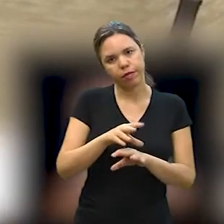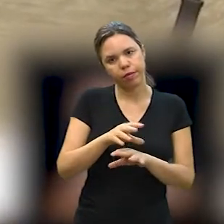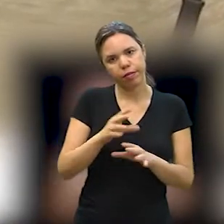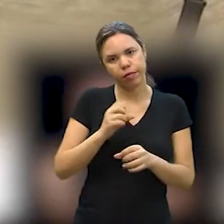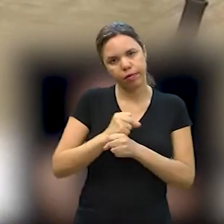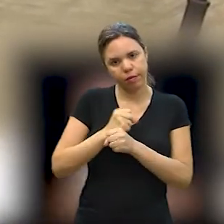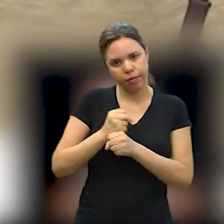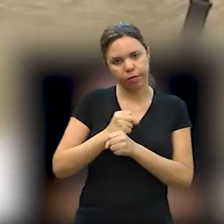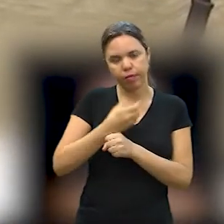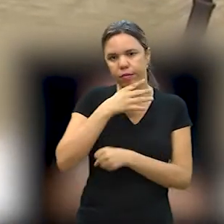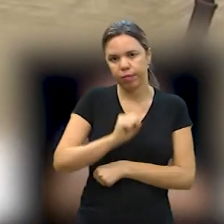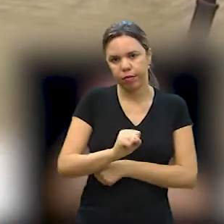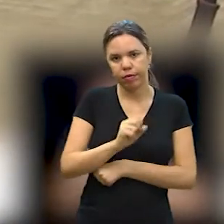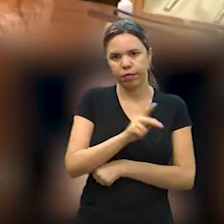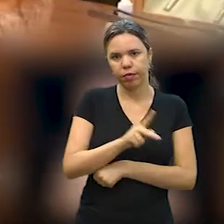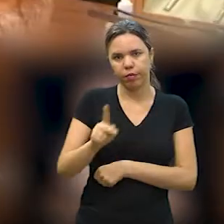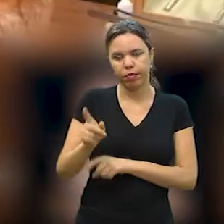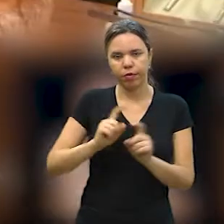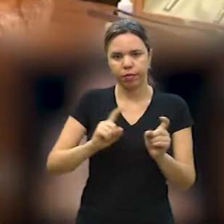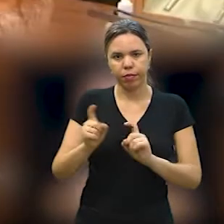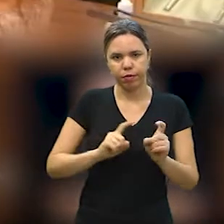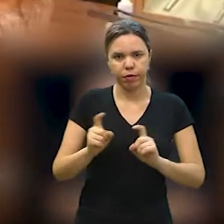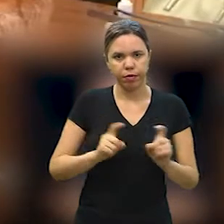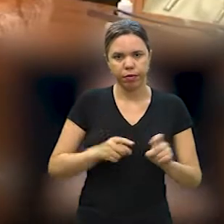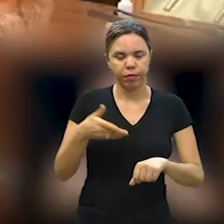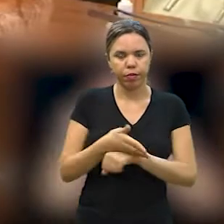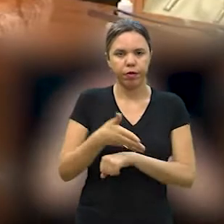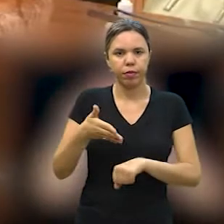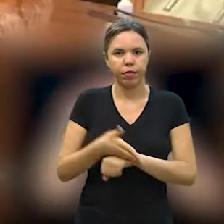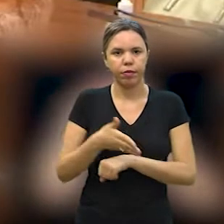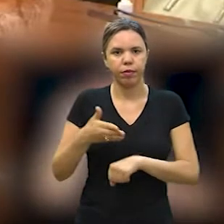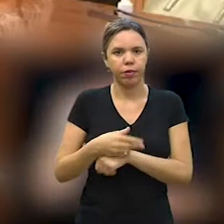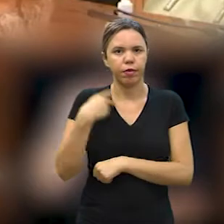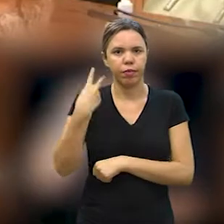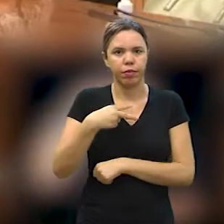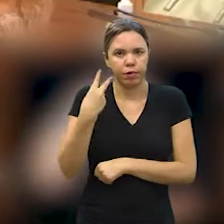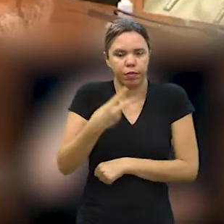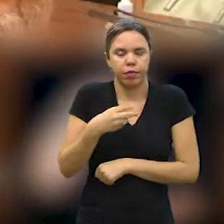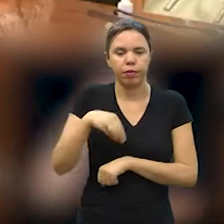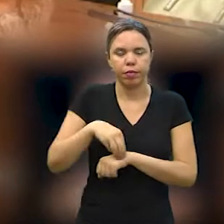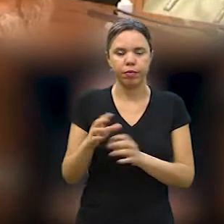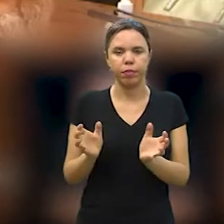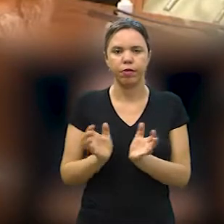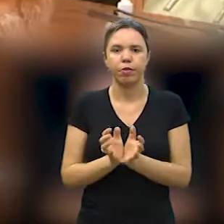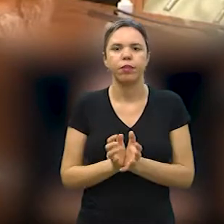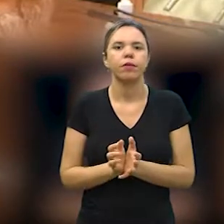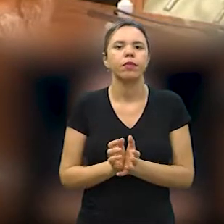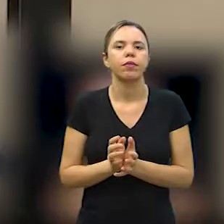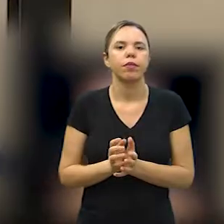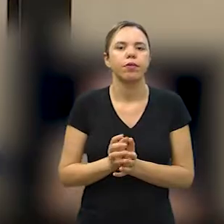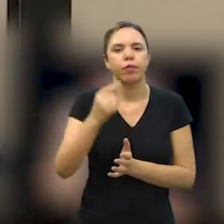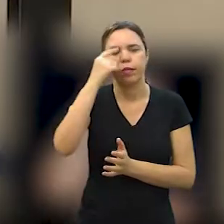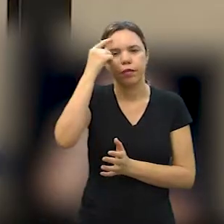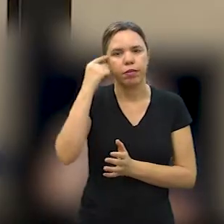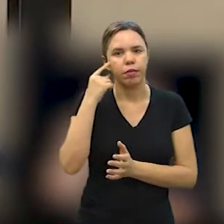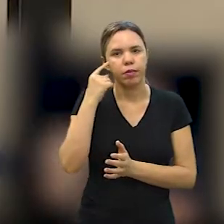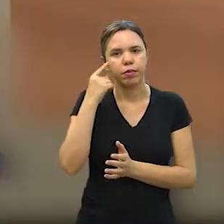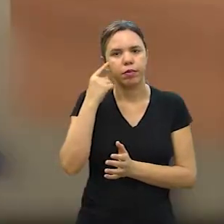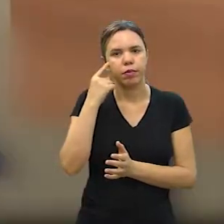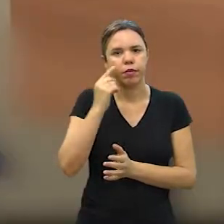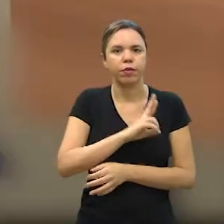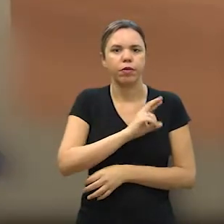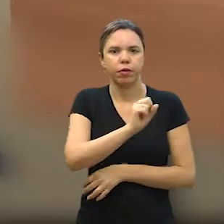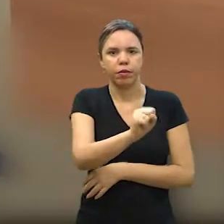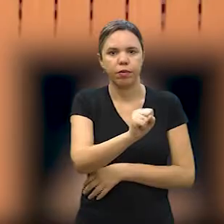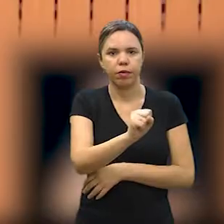ensinamento nesse centenário de Paulo Freire a reunião contou com a participação dos vereadores e membros da comissão Paola Miguel